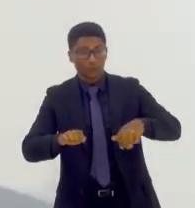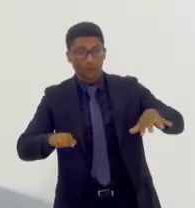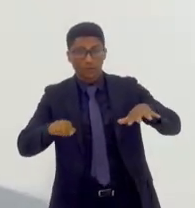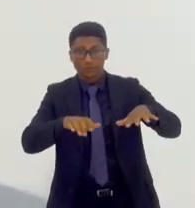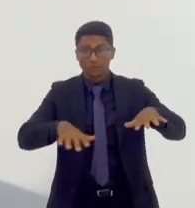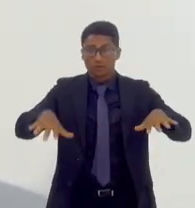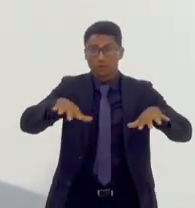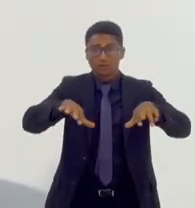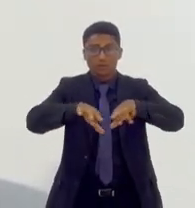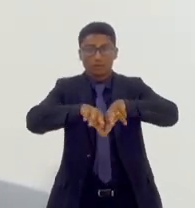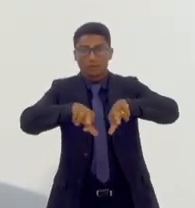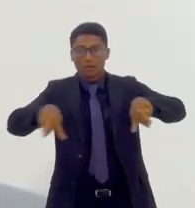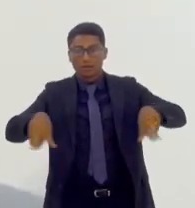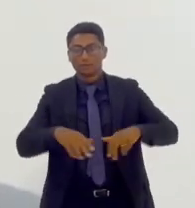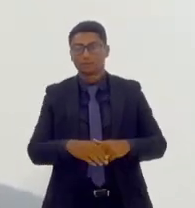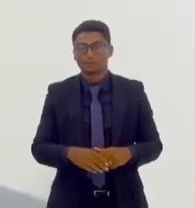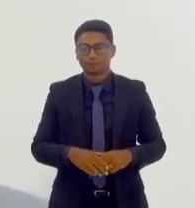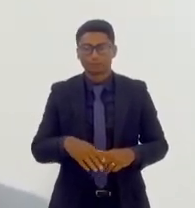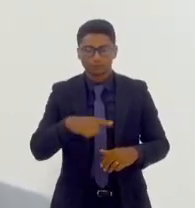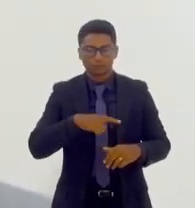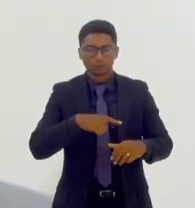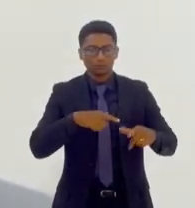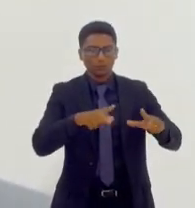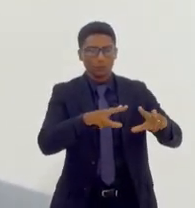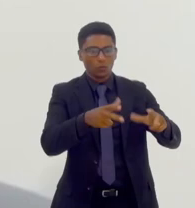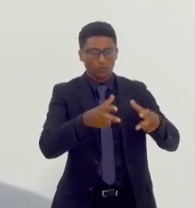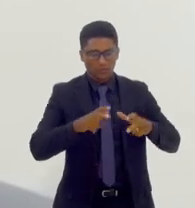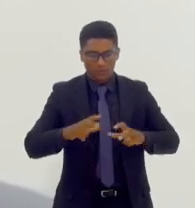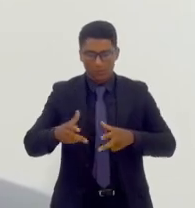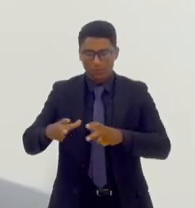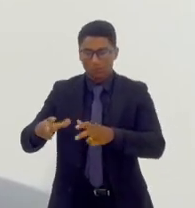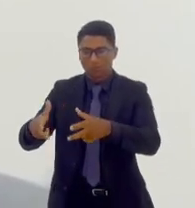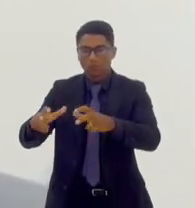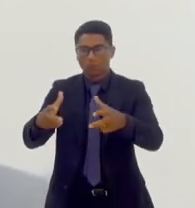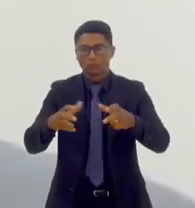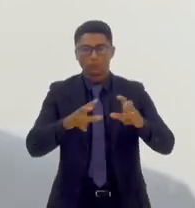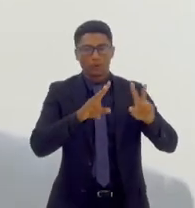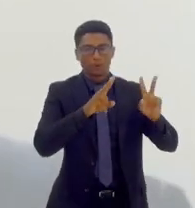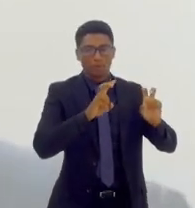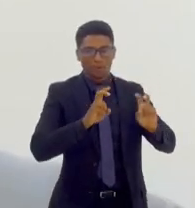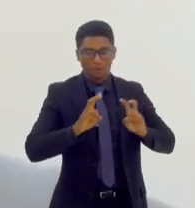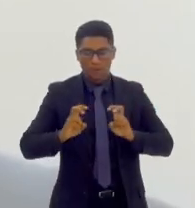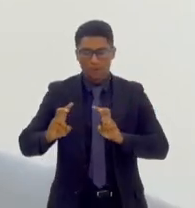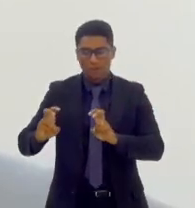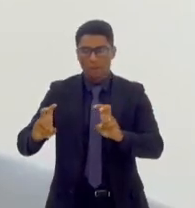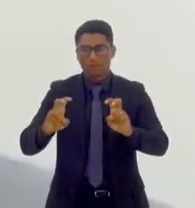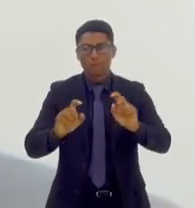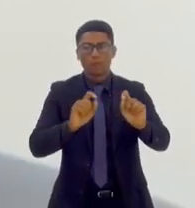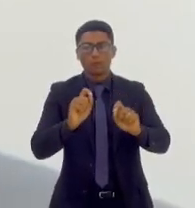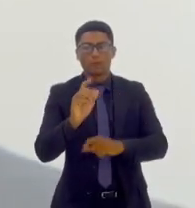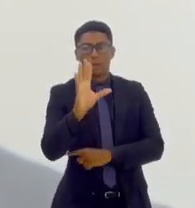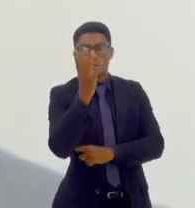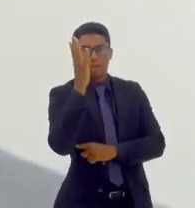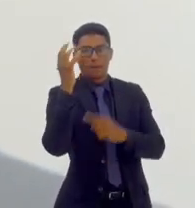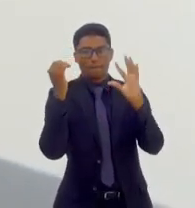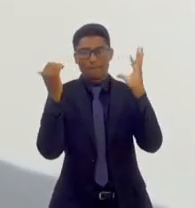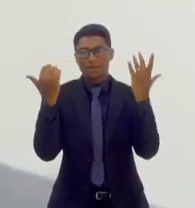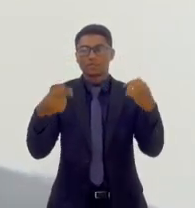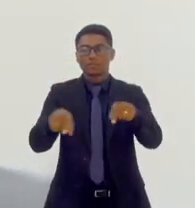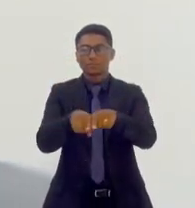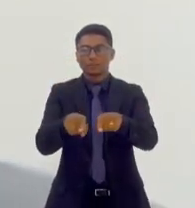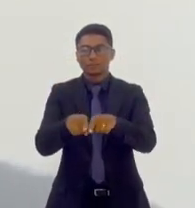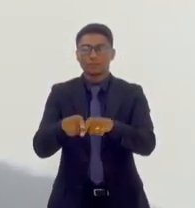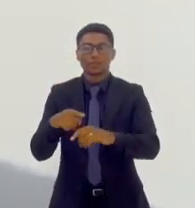várias áreas. A ordem ela tem comissões temáticas que discutem tanto desde o meio ambiente até desenvolvimento